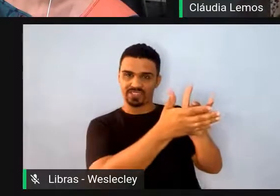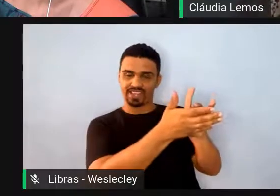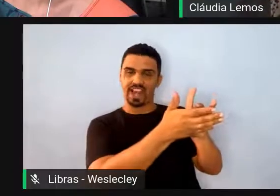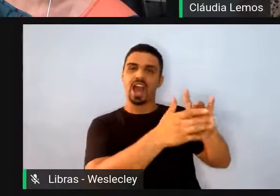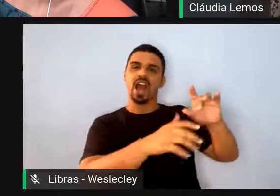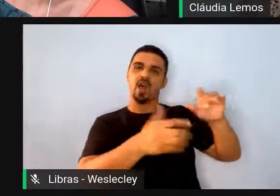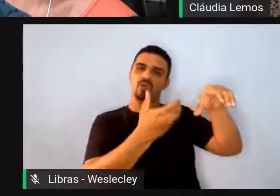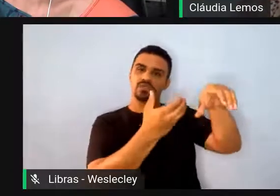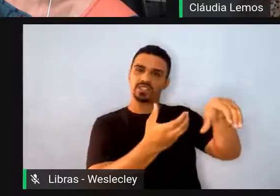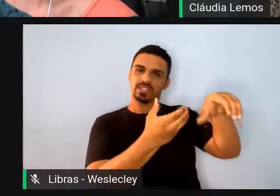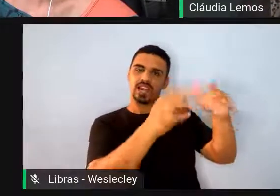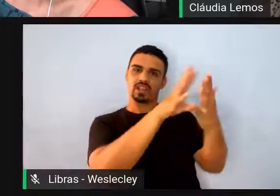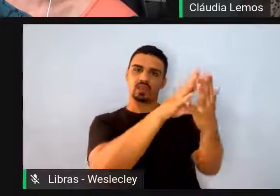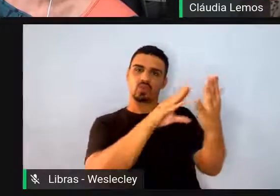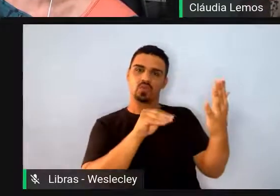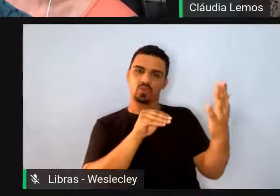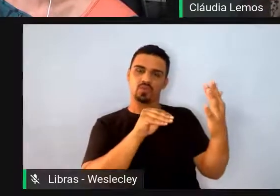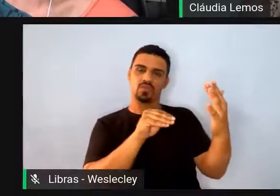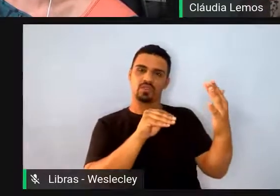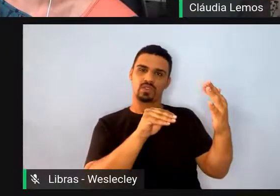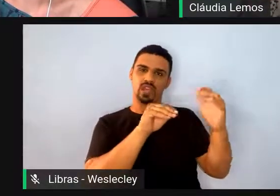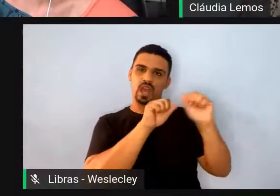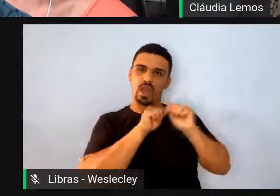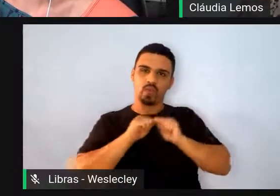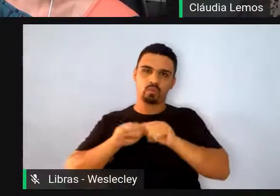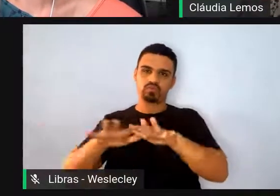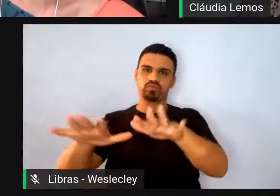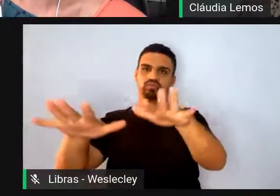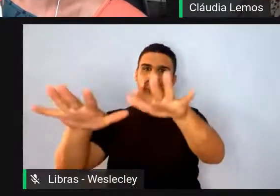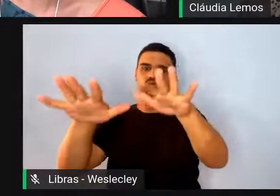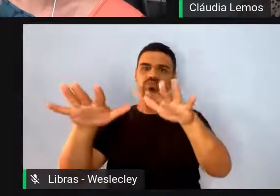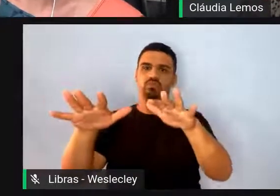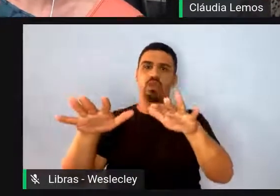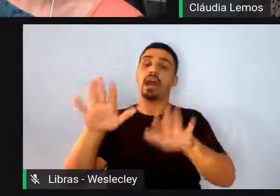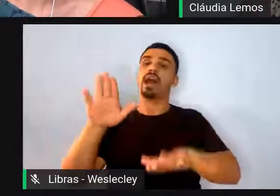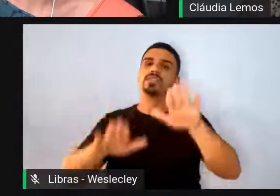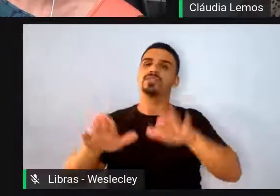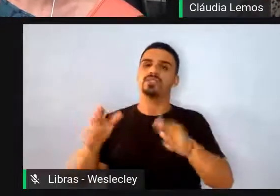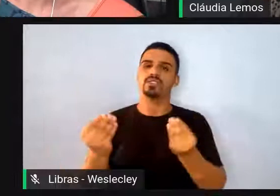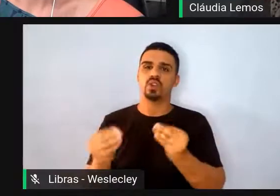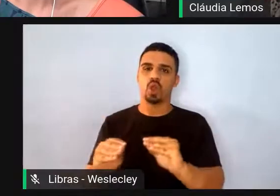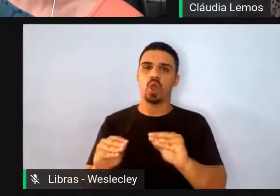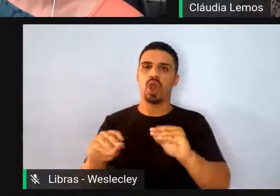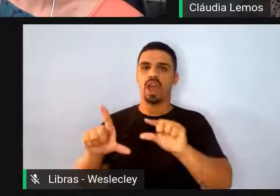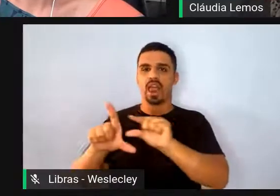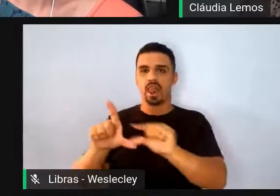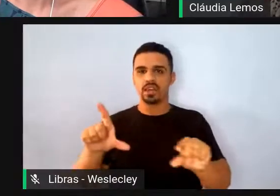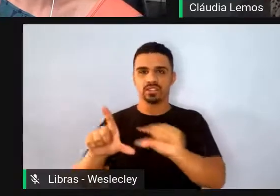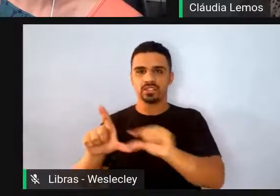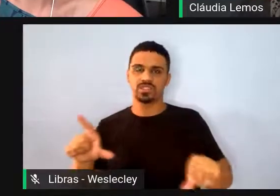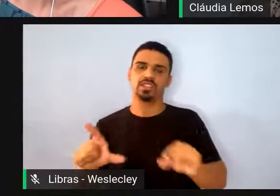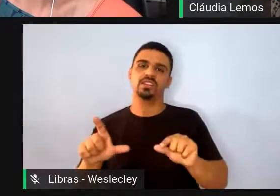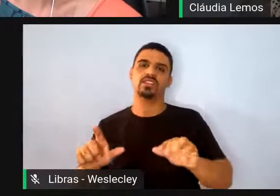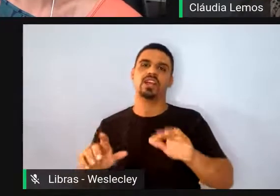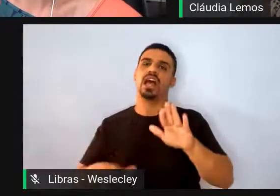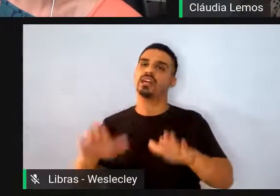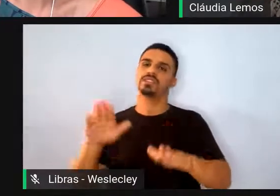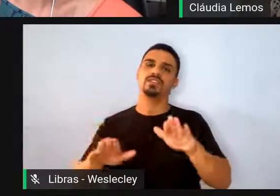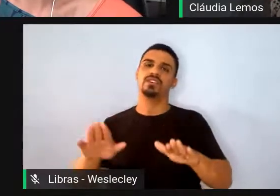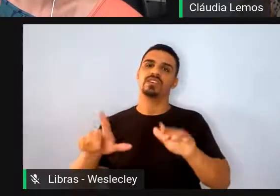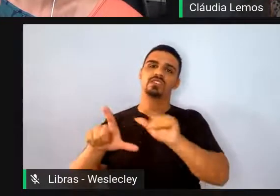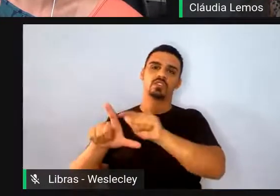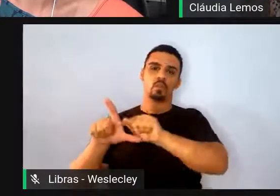com comentários, e às vezes sem comentário nenhum. Mas atingindo, como você mostrou, né, nos seus dados, um público, às